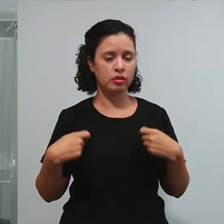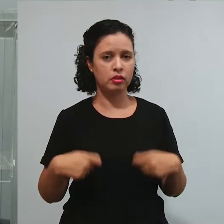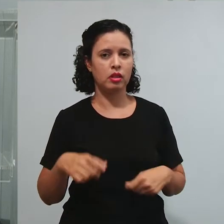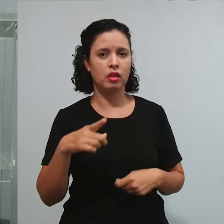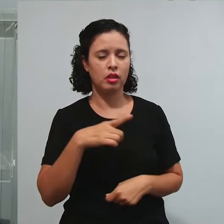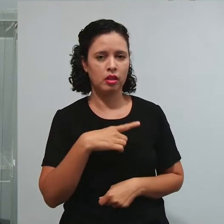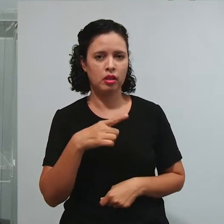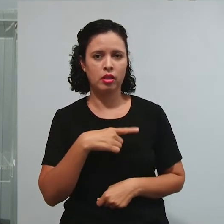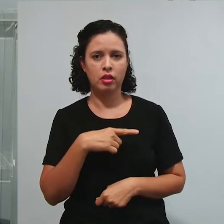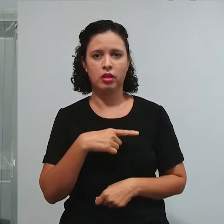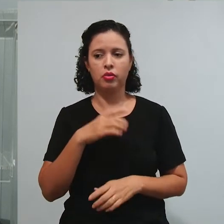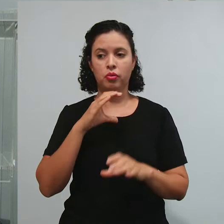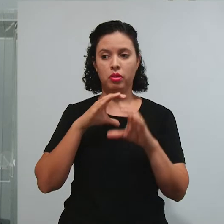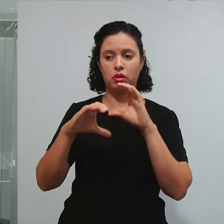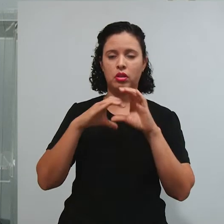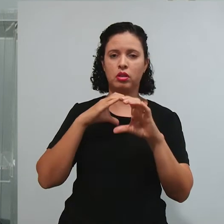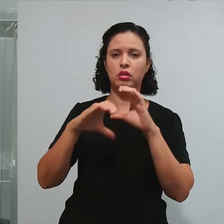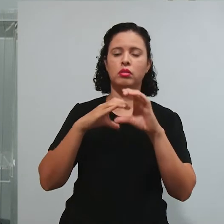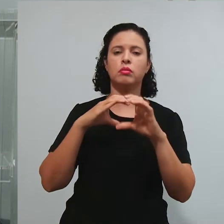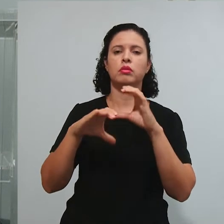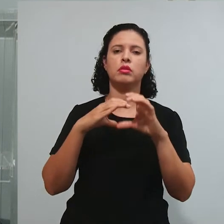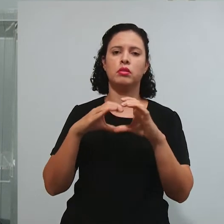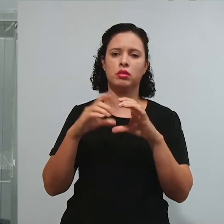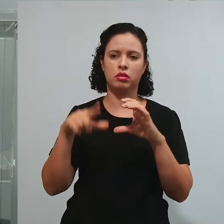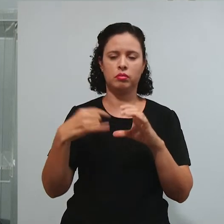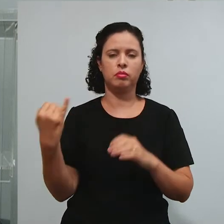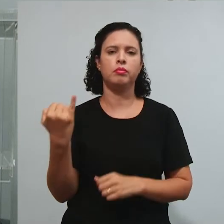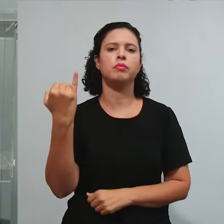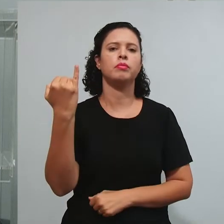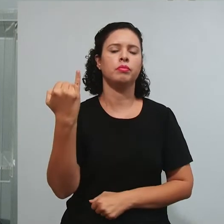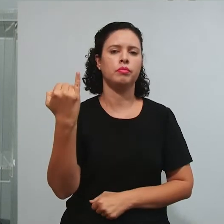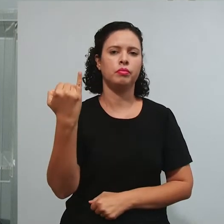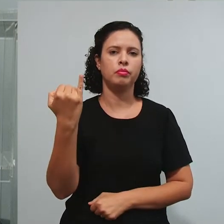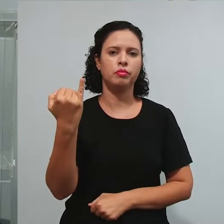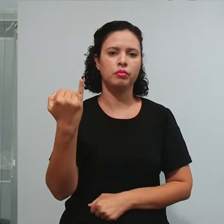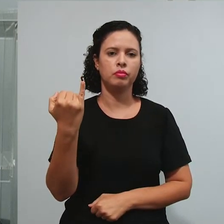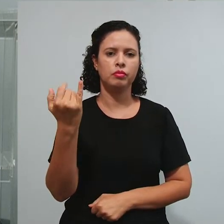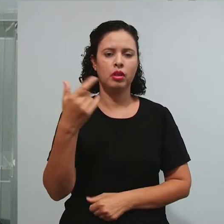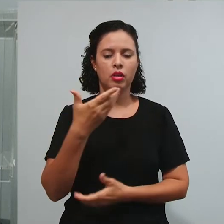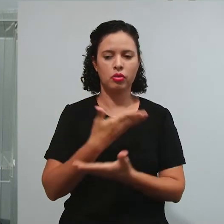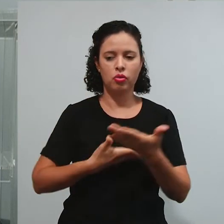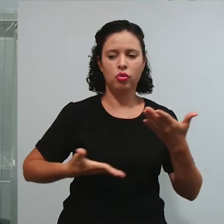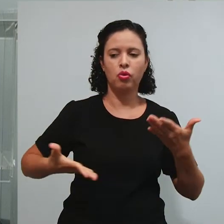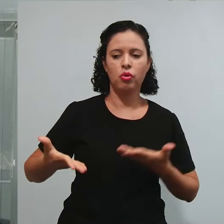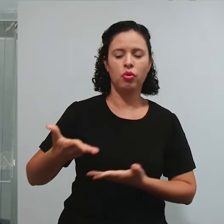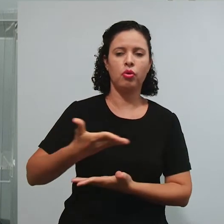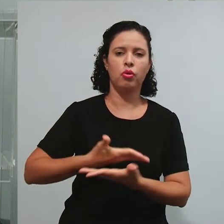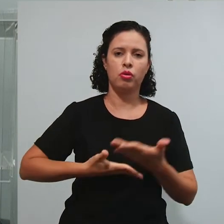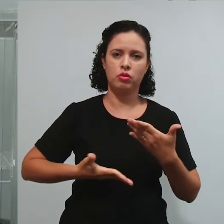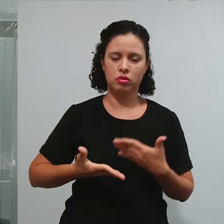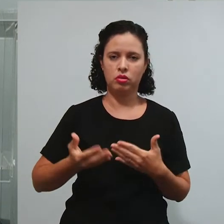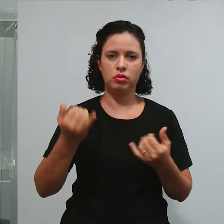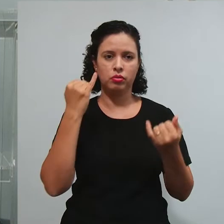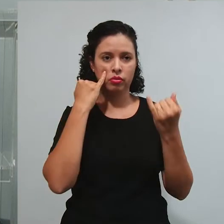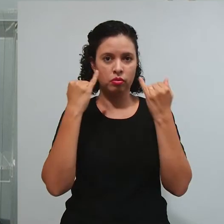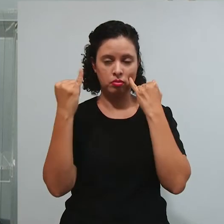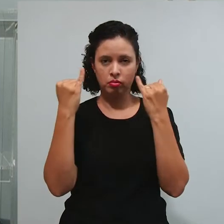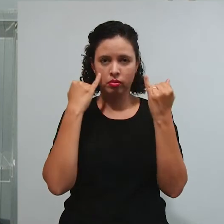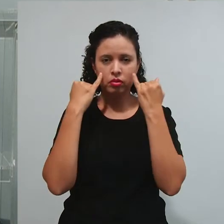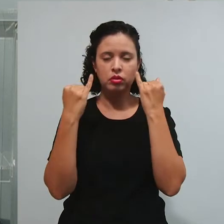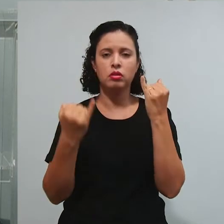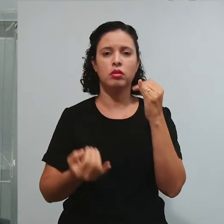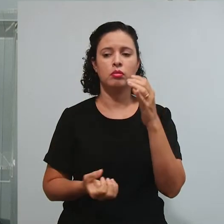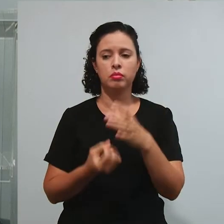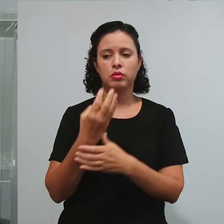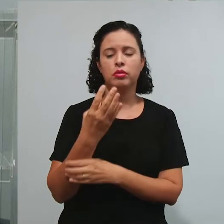uma linha, um canal de comunicação, isso é muito importante. Essa troca de informação, a produção